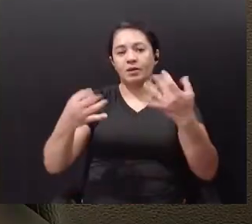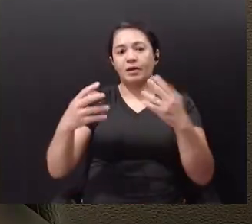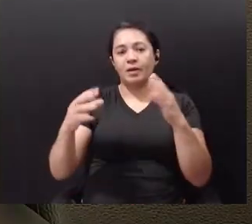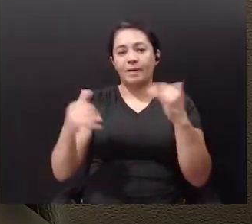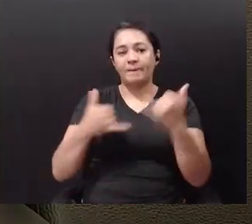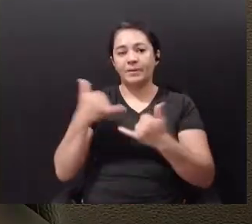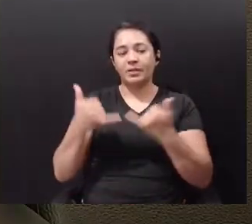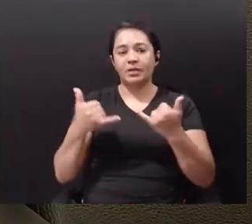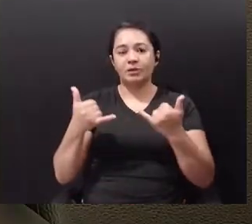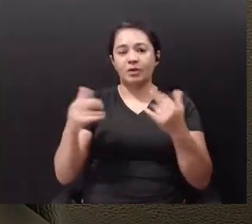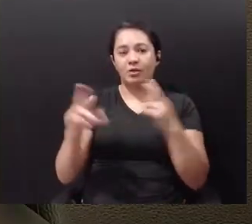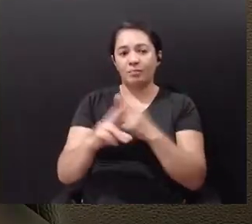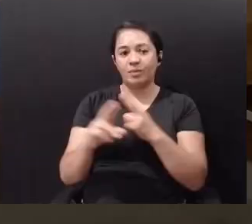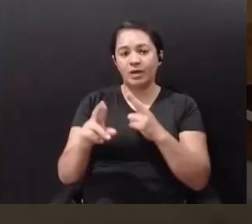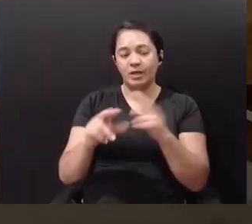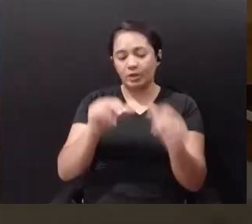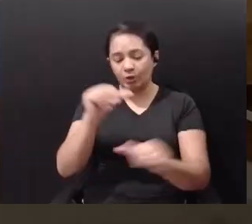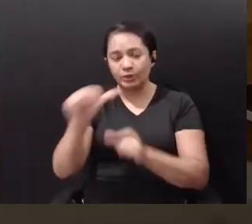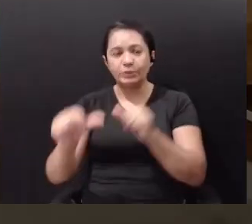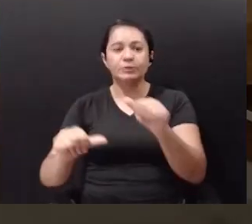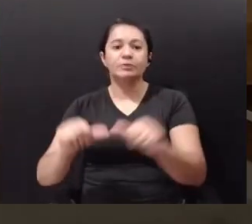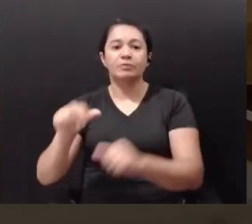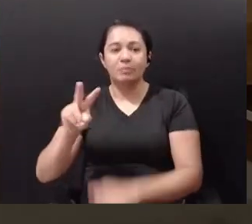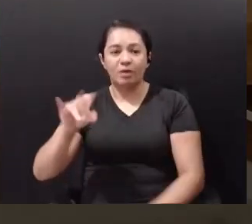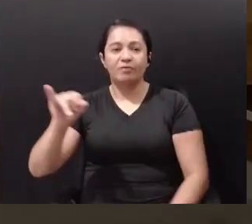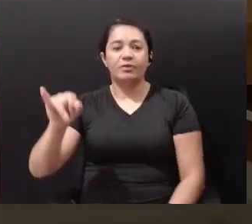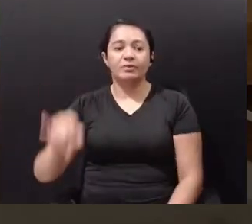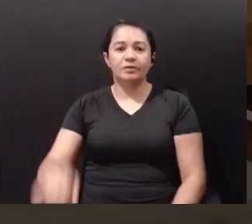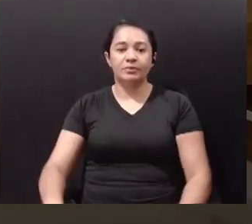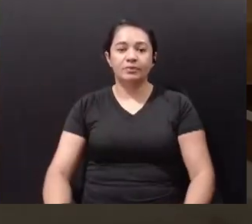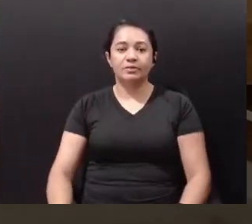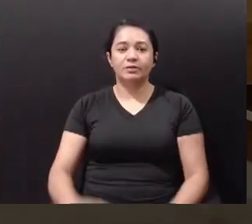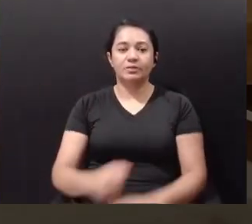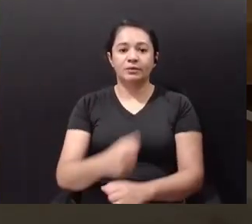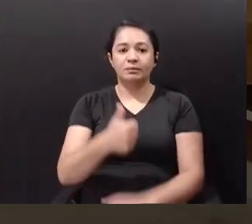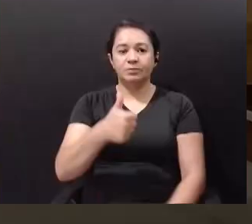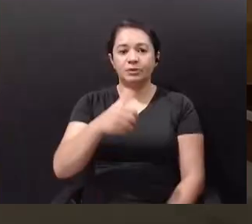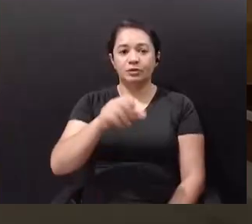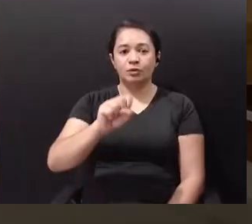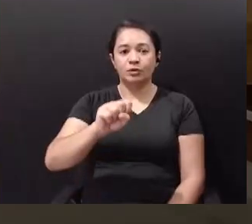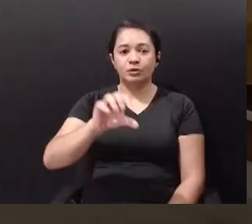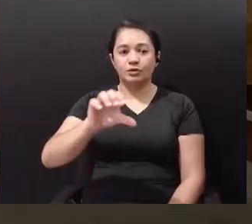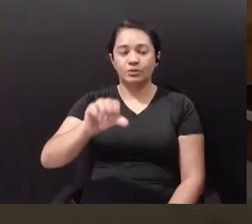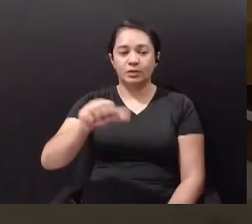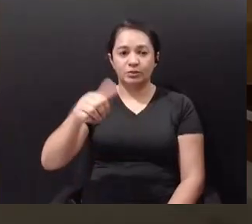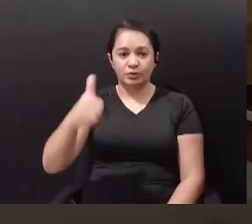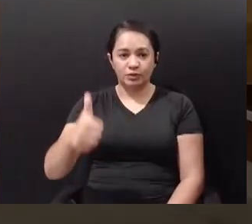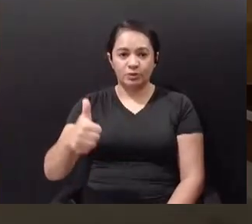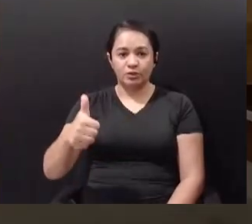se transformando ali. Em 1891,